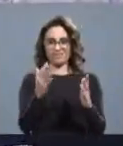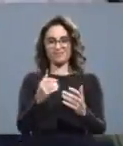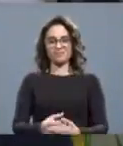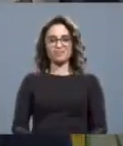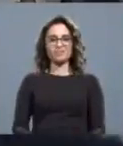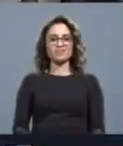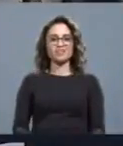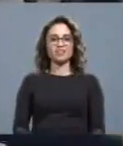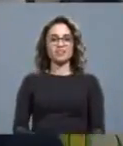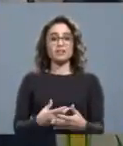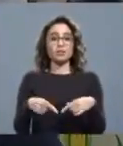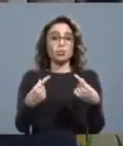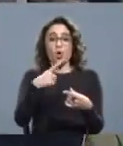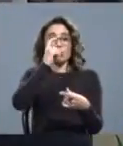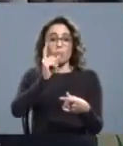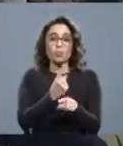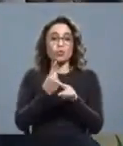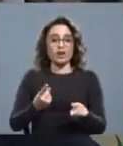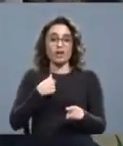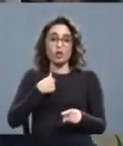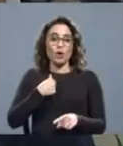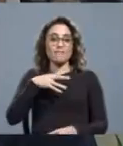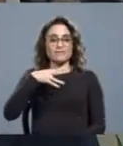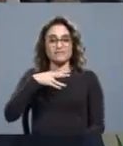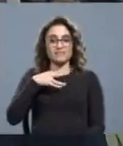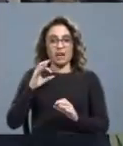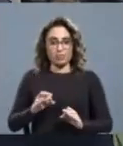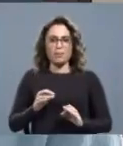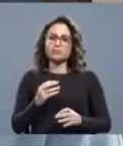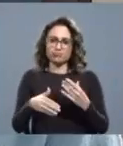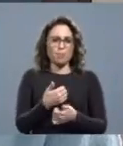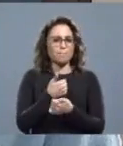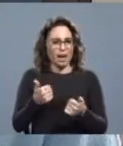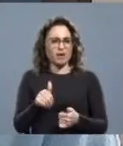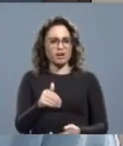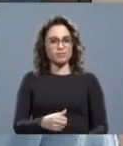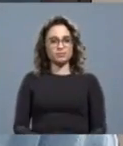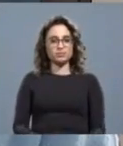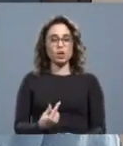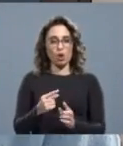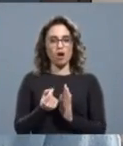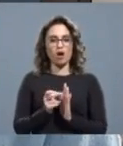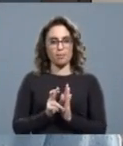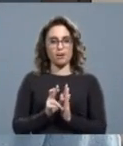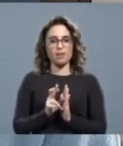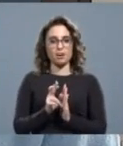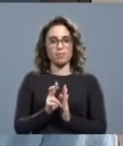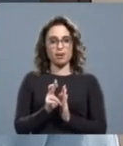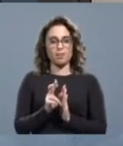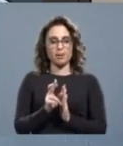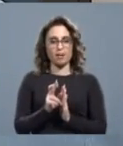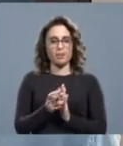E entretanto, não me lembro mais porque estou um bocadinho sem aflito, mas as coisas vão correr bem. Houve um acréscimo